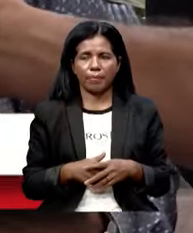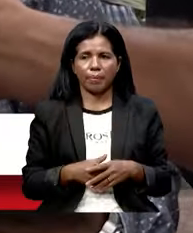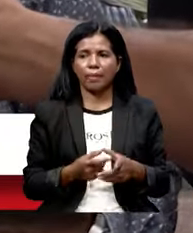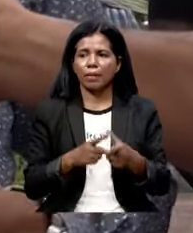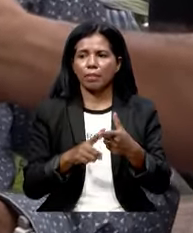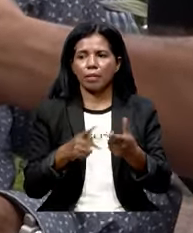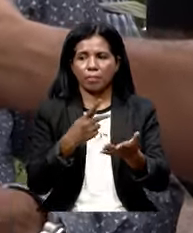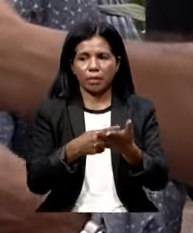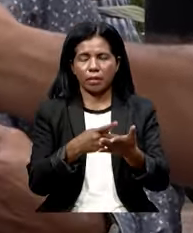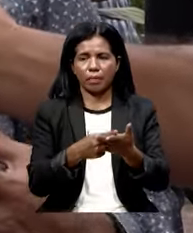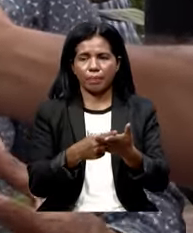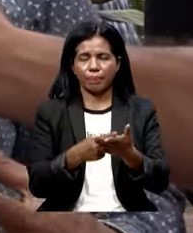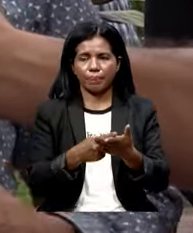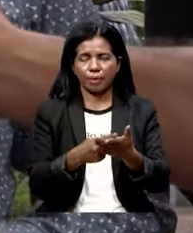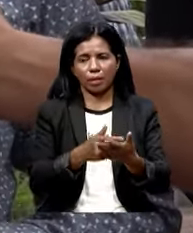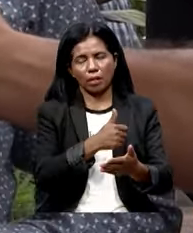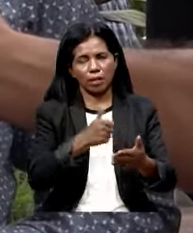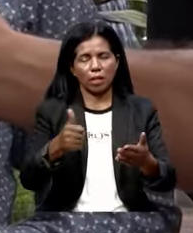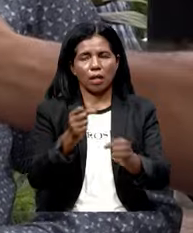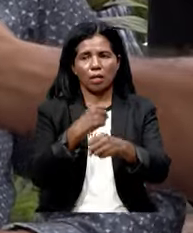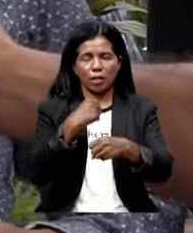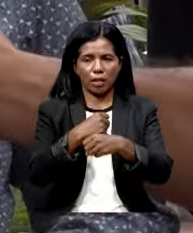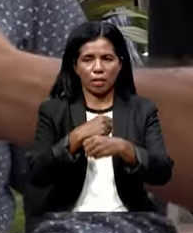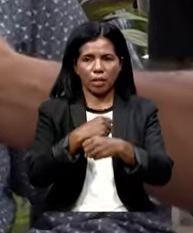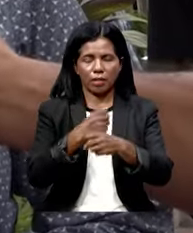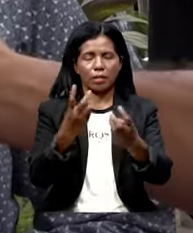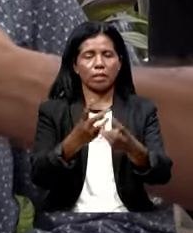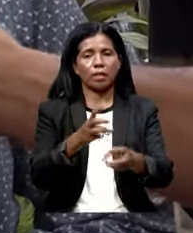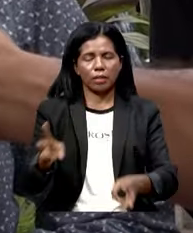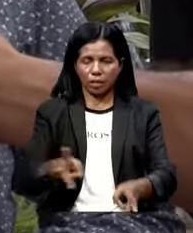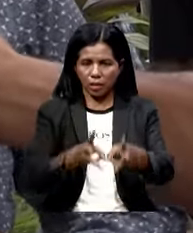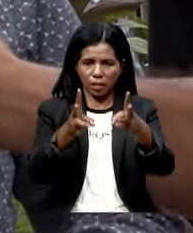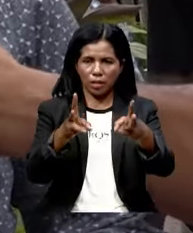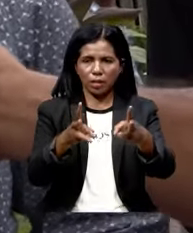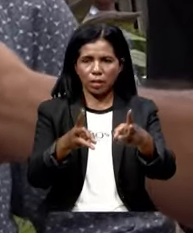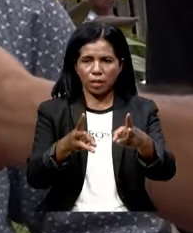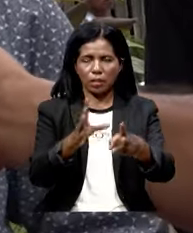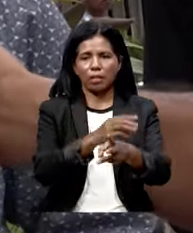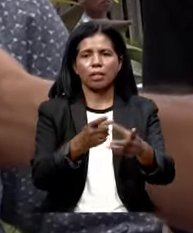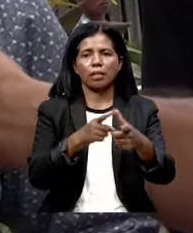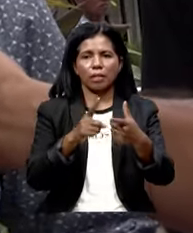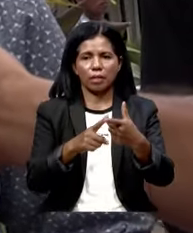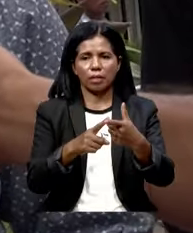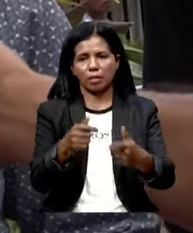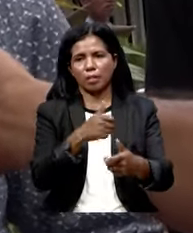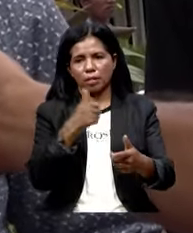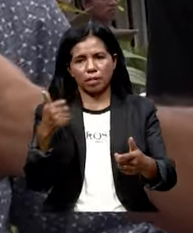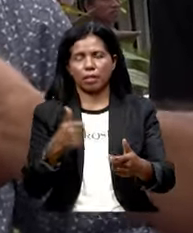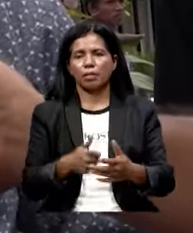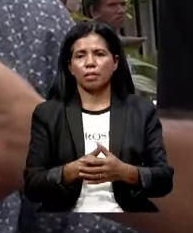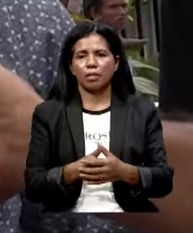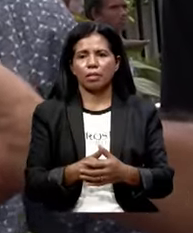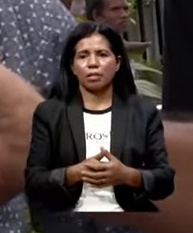se projeto serne balu iha construção estradas betão balu